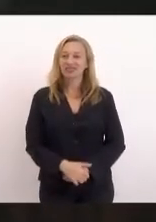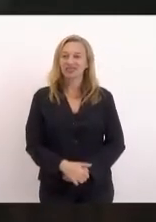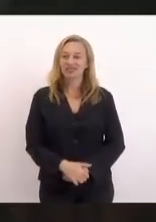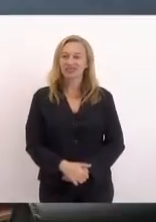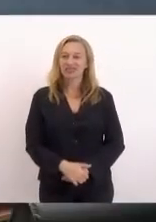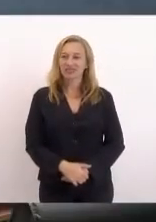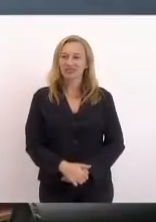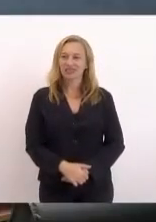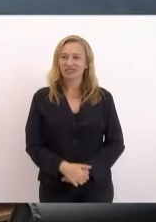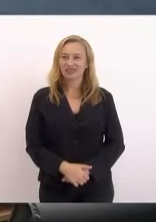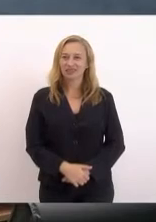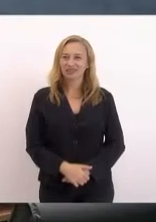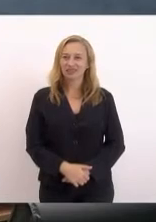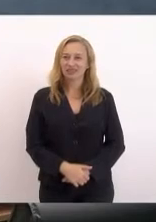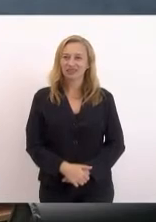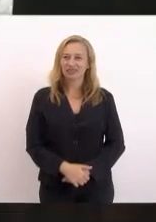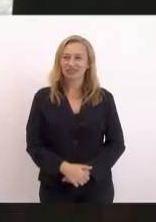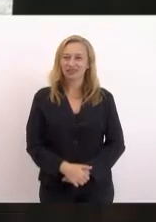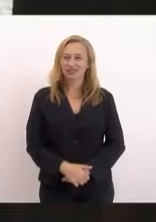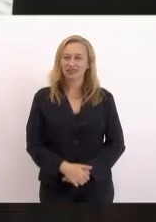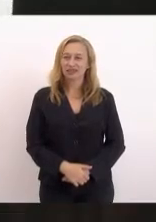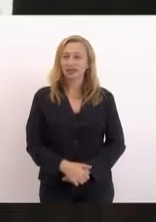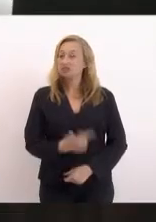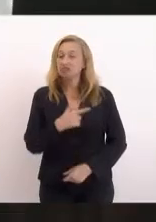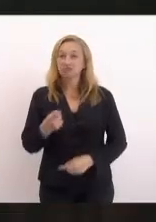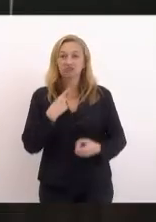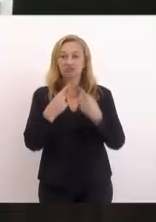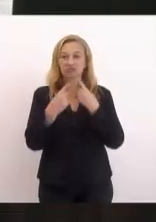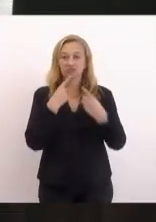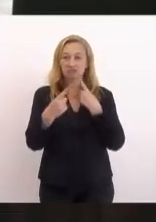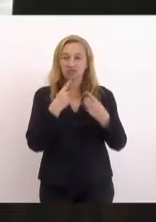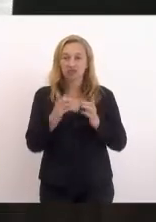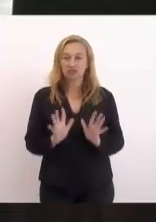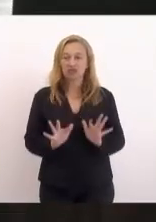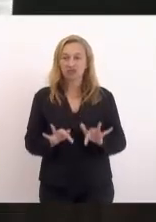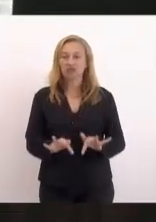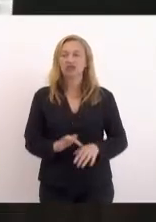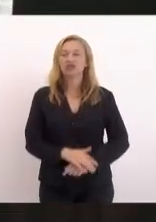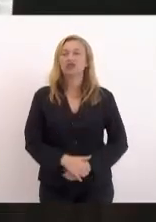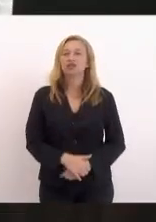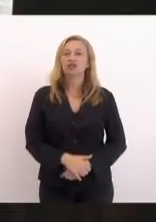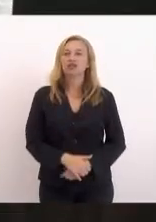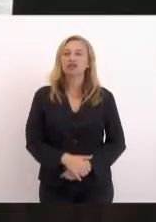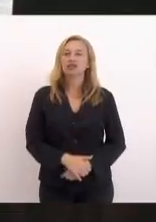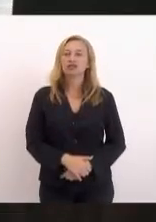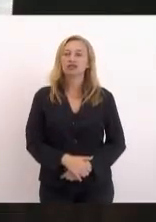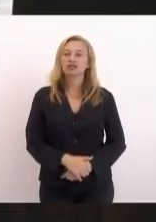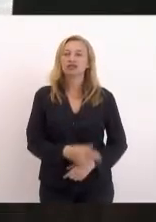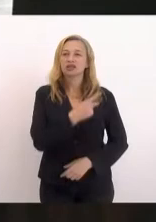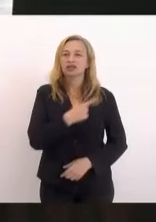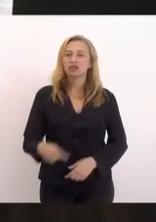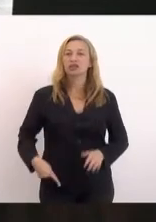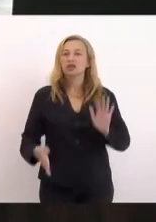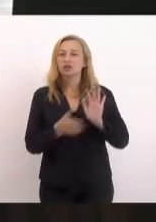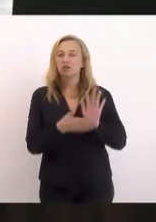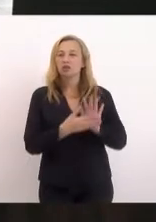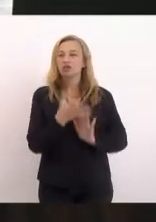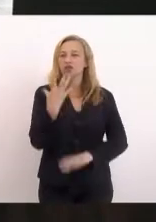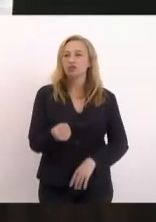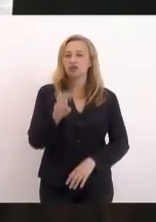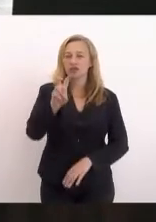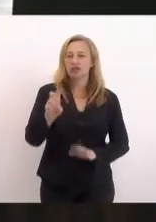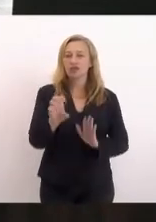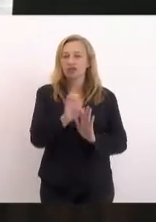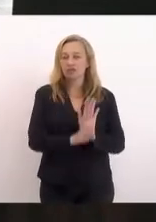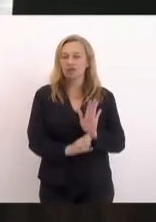mãe. Não havendo quem queira discutir, encerrada a discussão, o presente proposta recebeu 5 emendas e